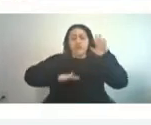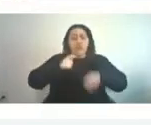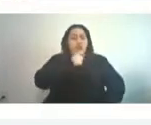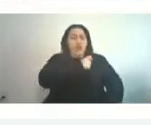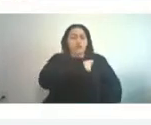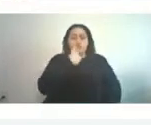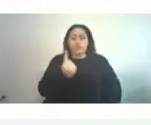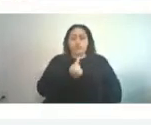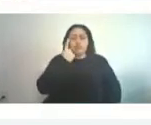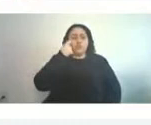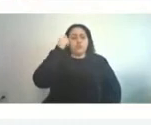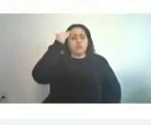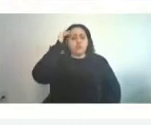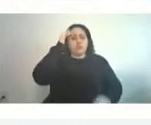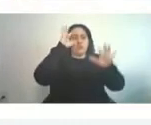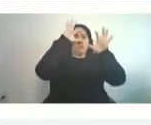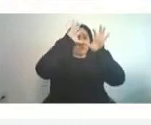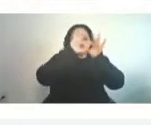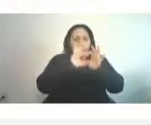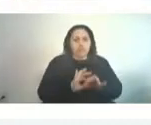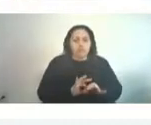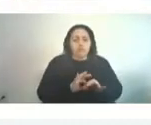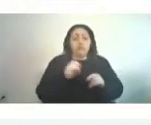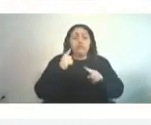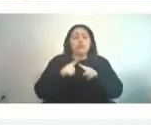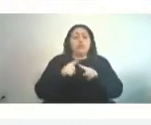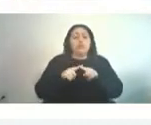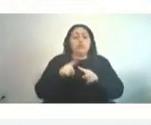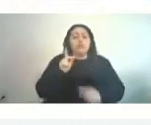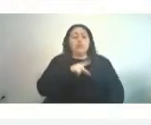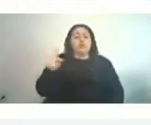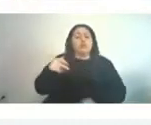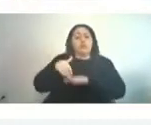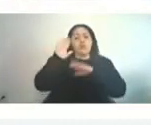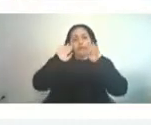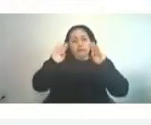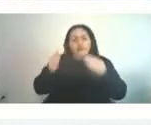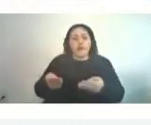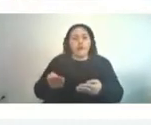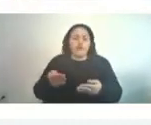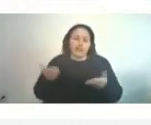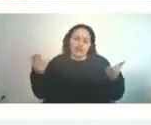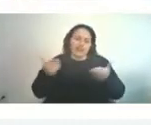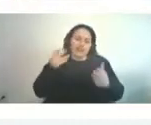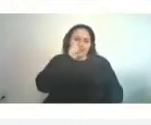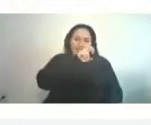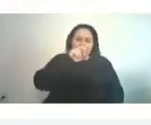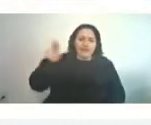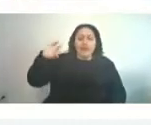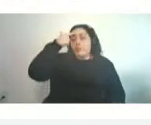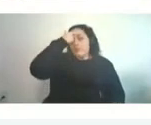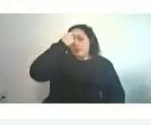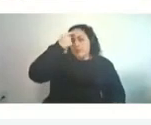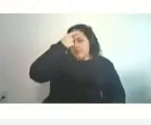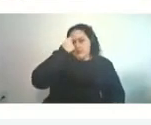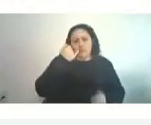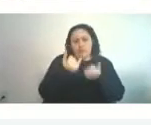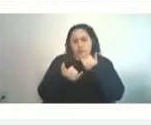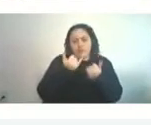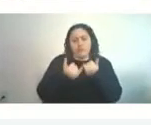Porque cada professor só olha, e cada vez mais, porque eu vejo vocês veem hoje na universidade como a gente,